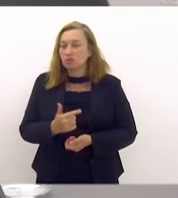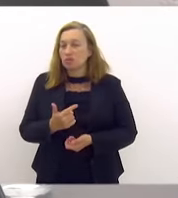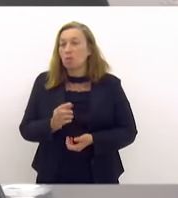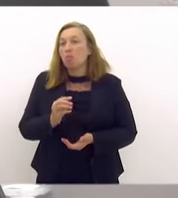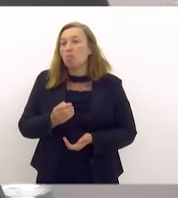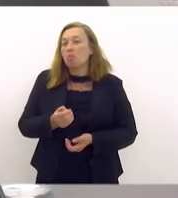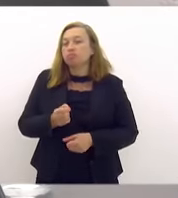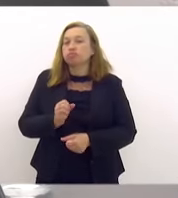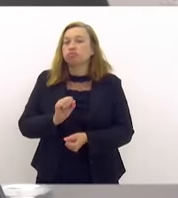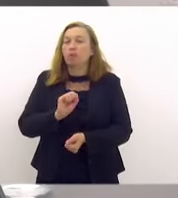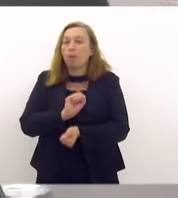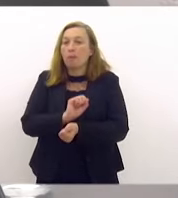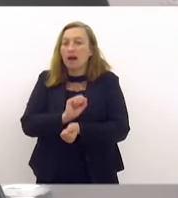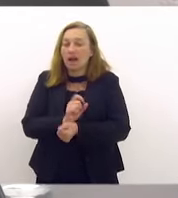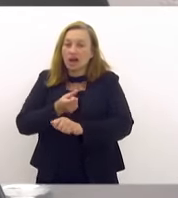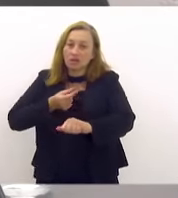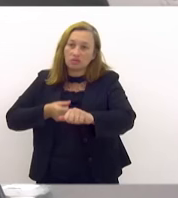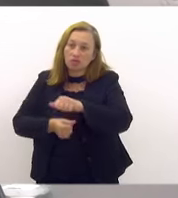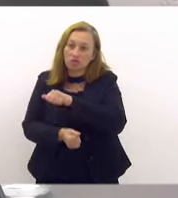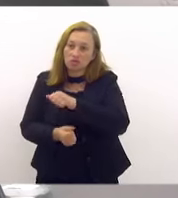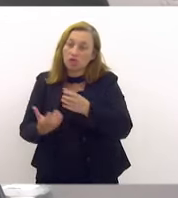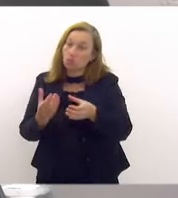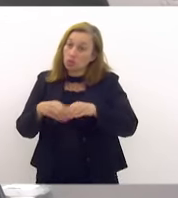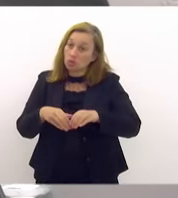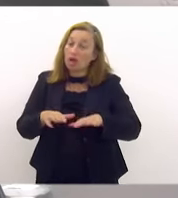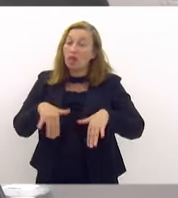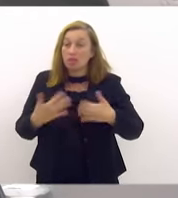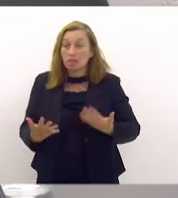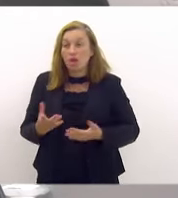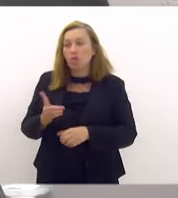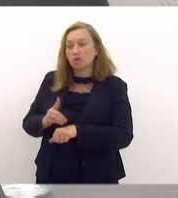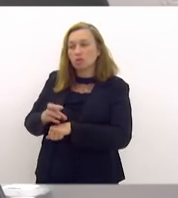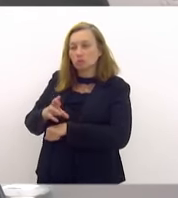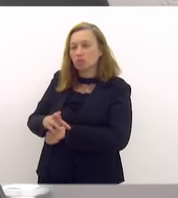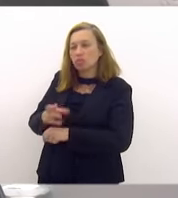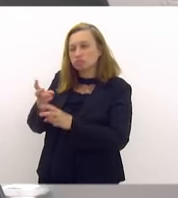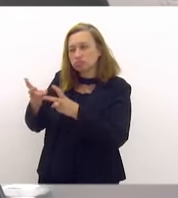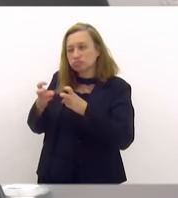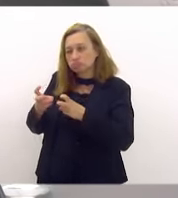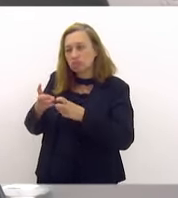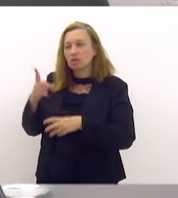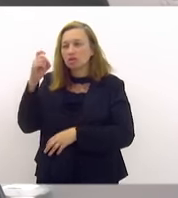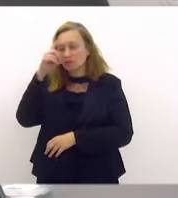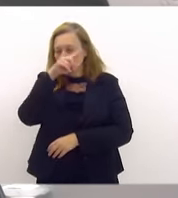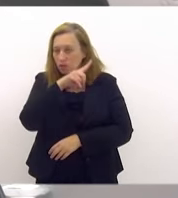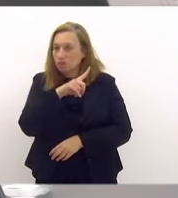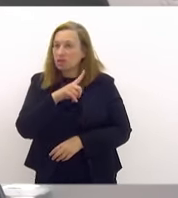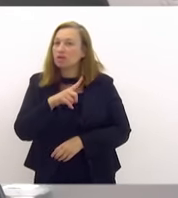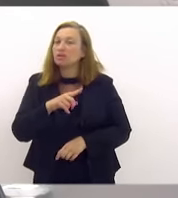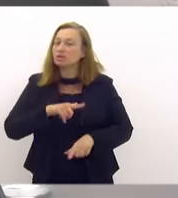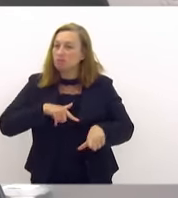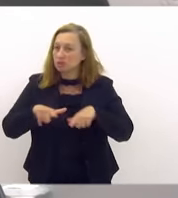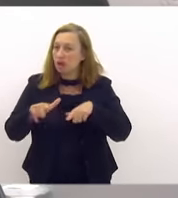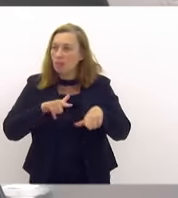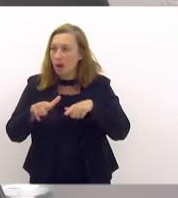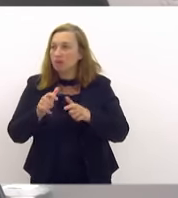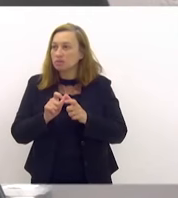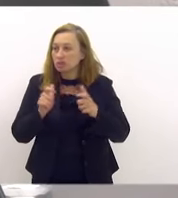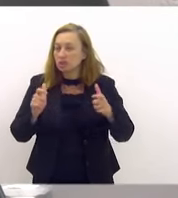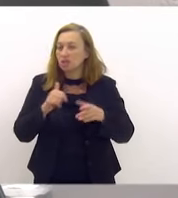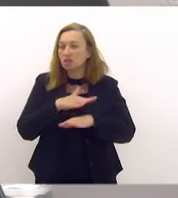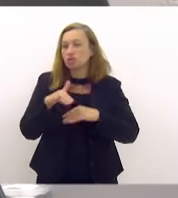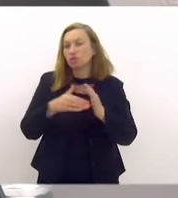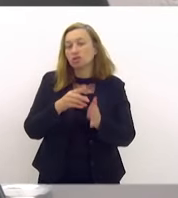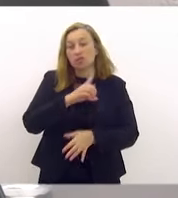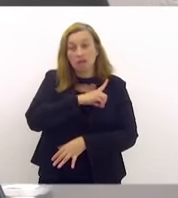nível de concurso público então a doutora deve ter observado a dificuldade operacional imensa em todas as